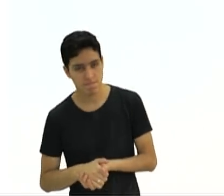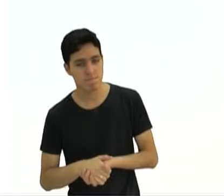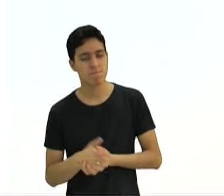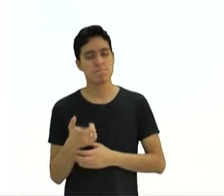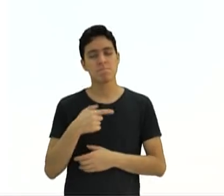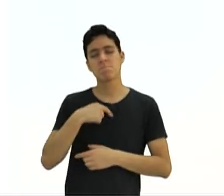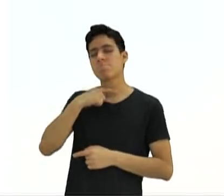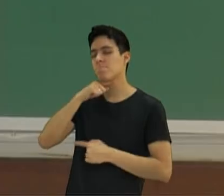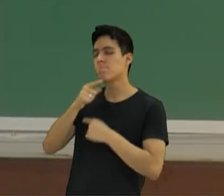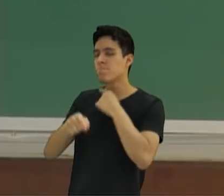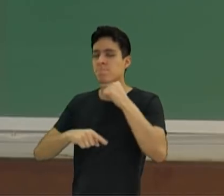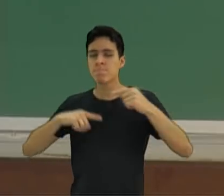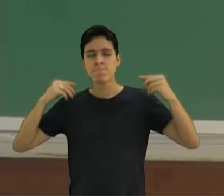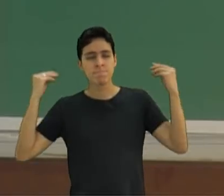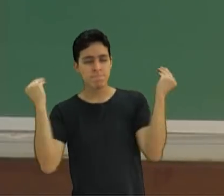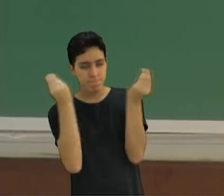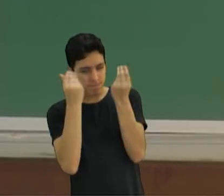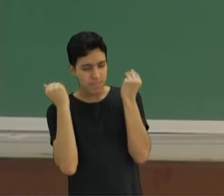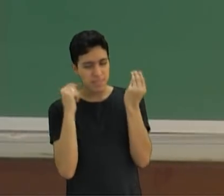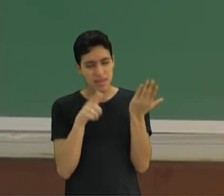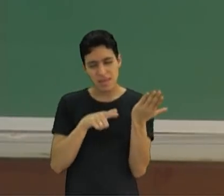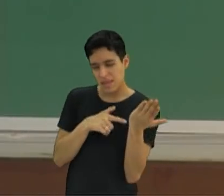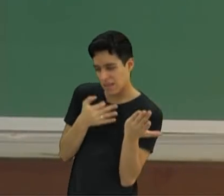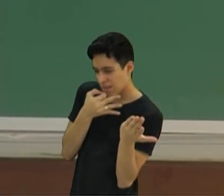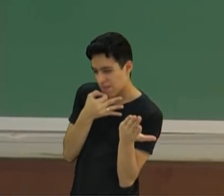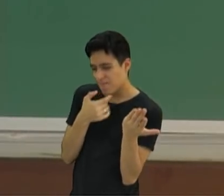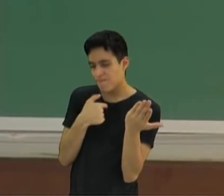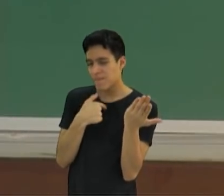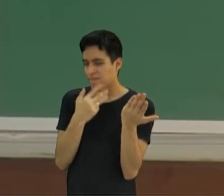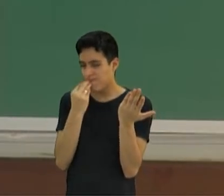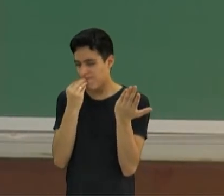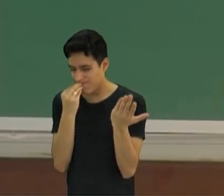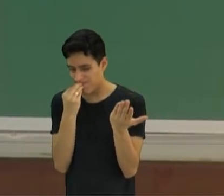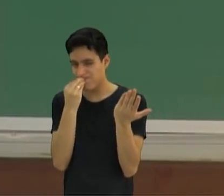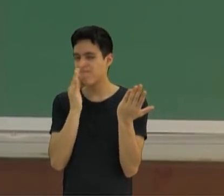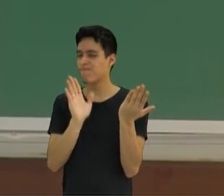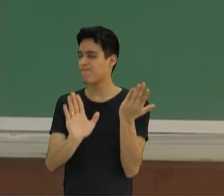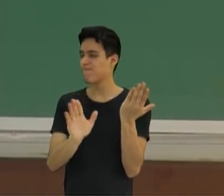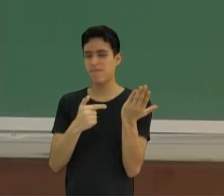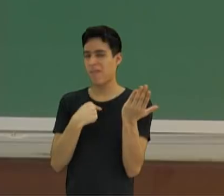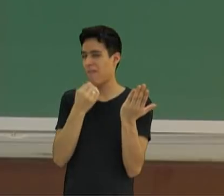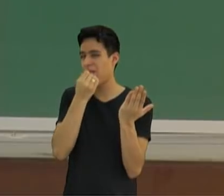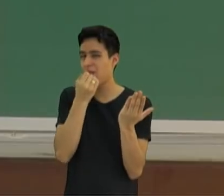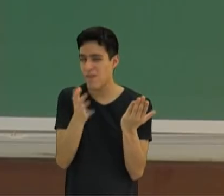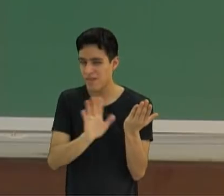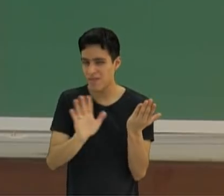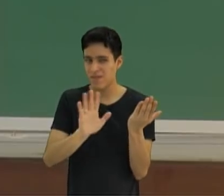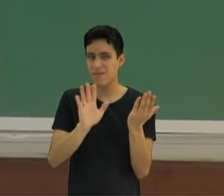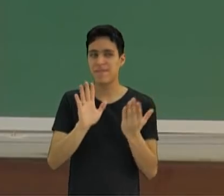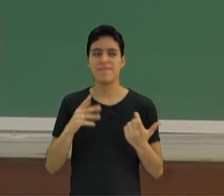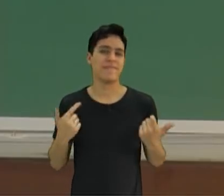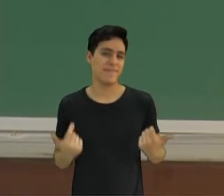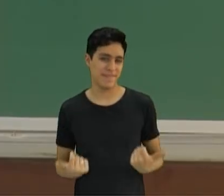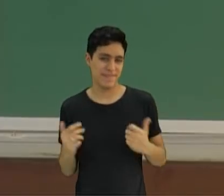tenho as minhas dúvidas aqui. Eu tenho uns palpites, mas não vou nem arriscar falar para vocês, né? Vamos deixar no suspense.